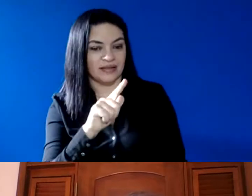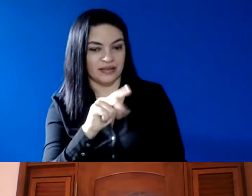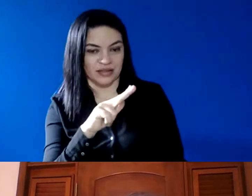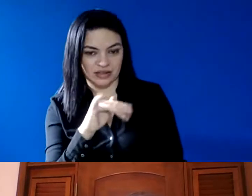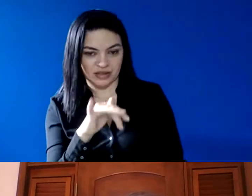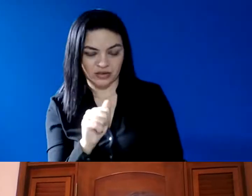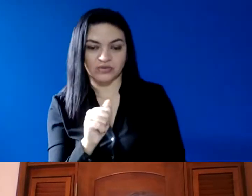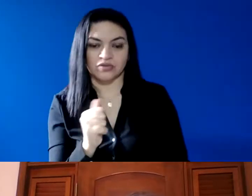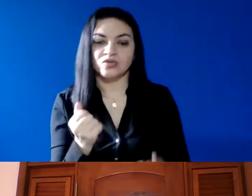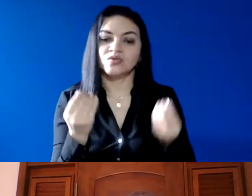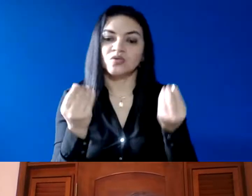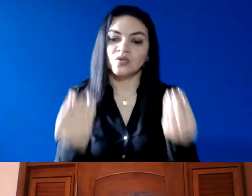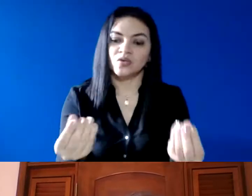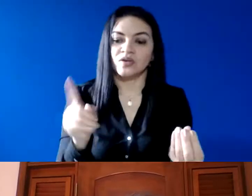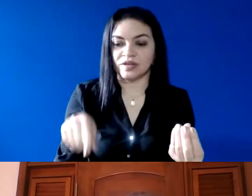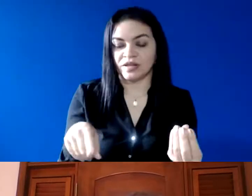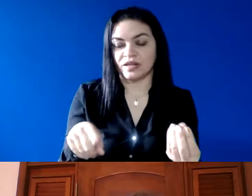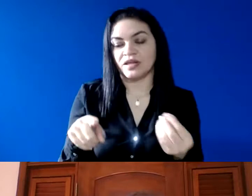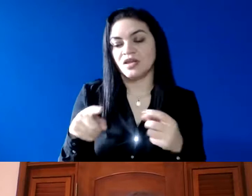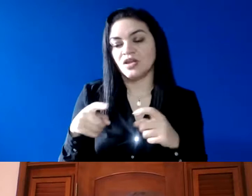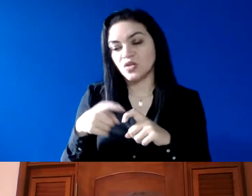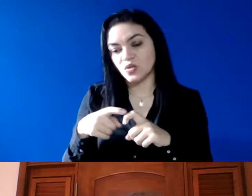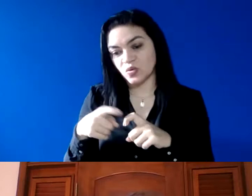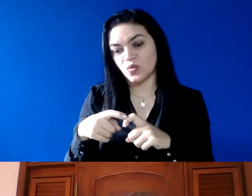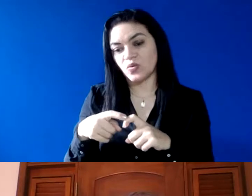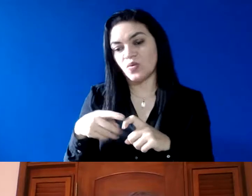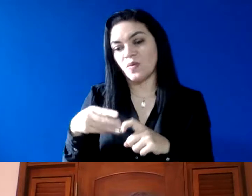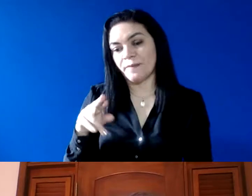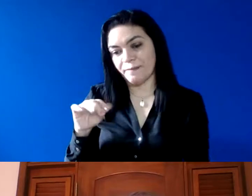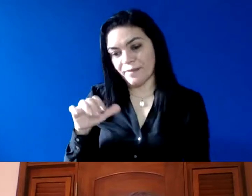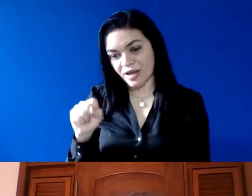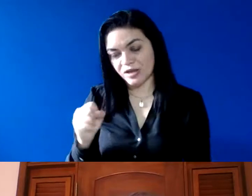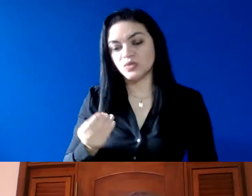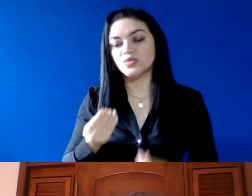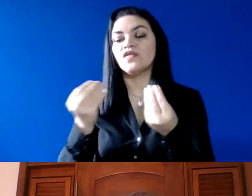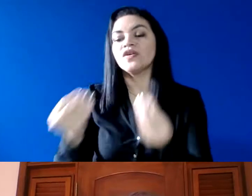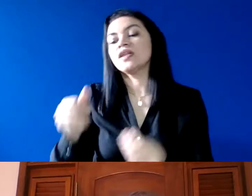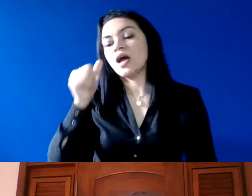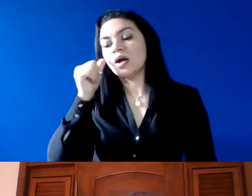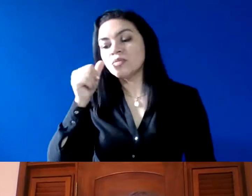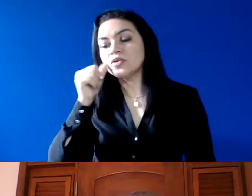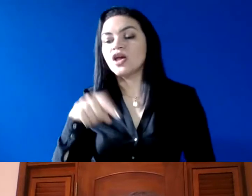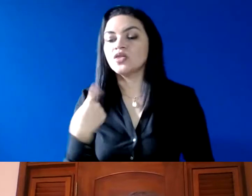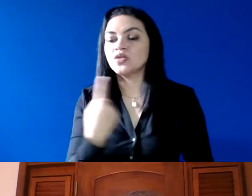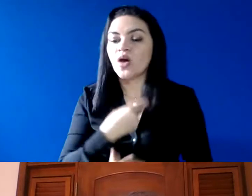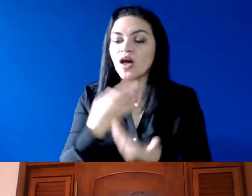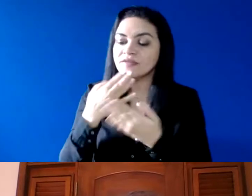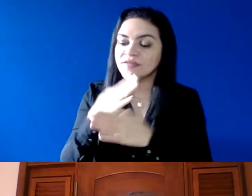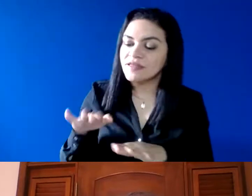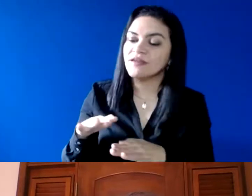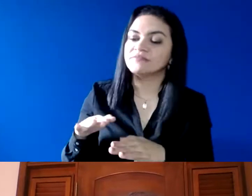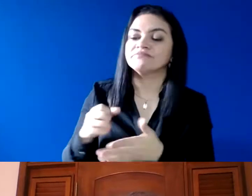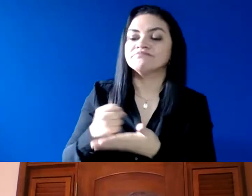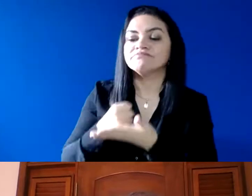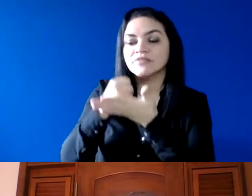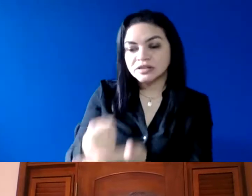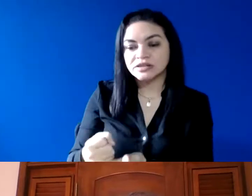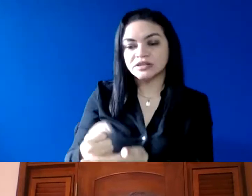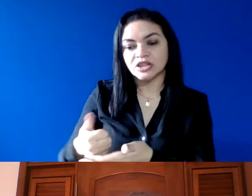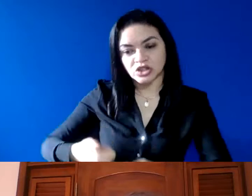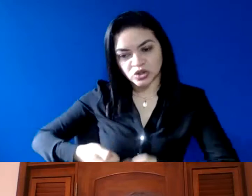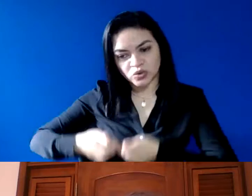gente, ofertar, né, doutor Marcos, a nossa mulher, a nossa criança, uma assistência de qualidade. E a gente tem